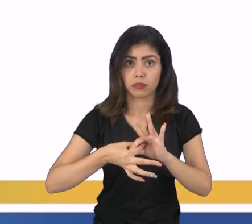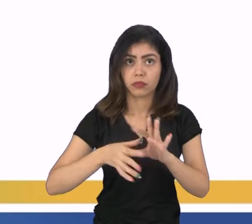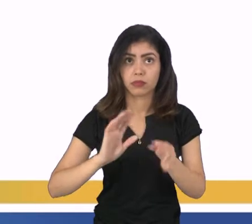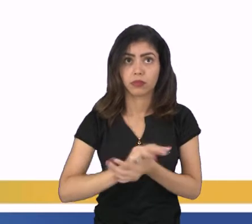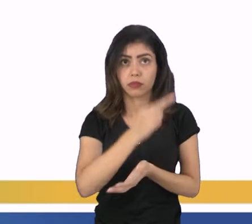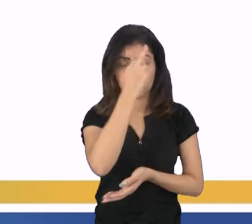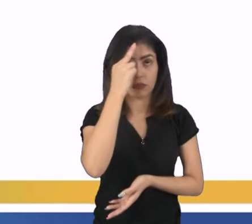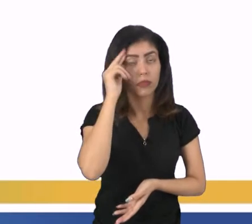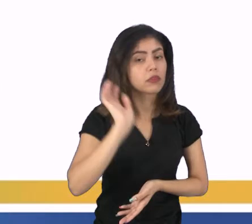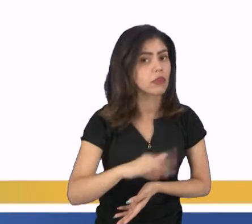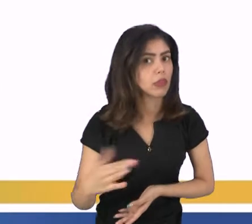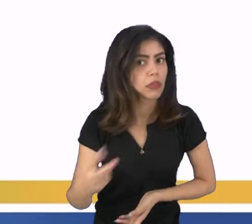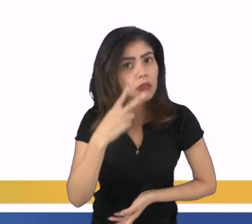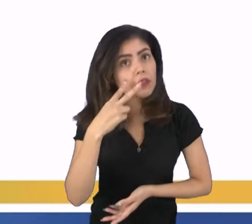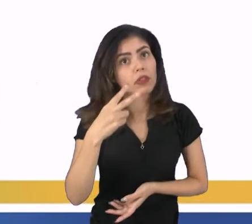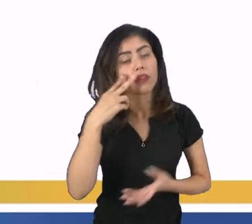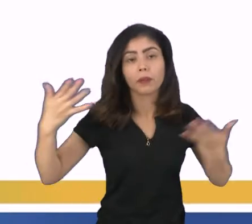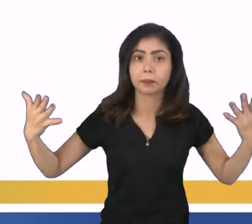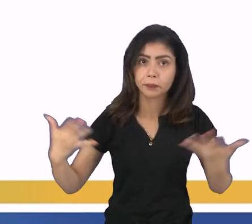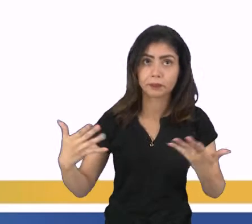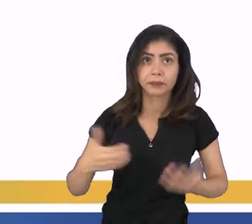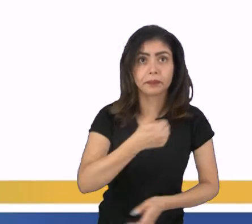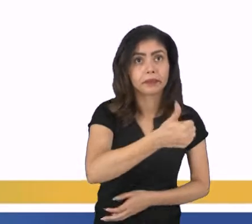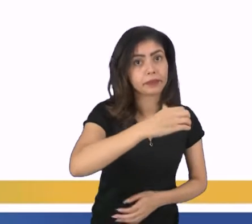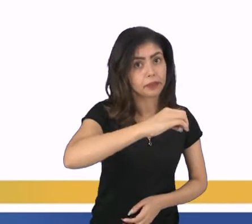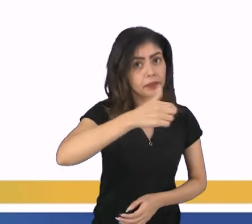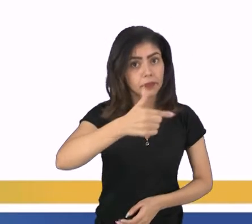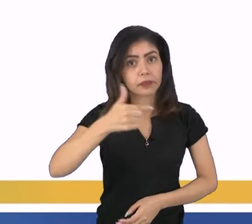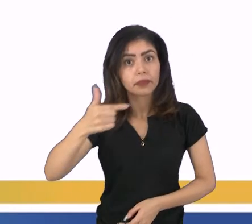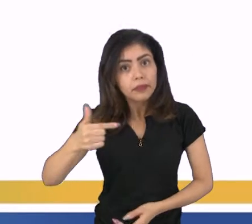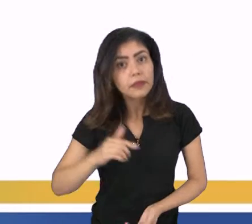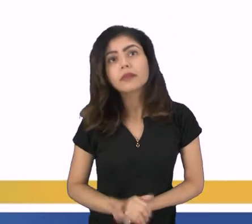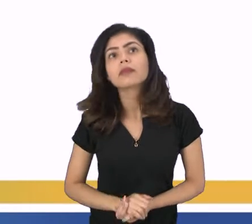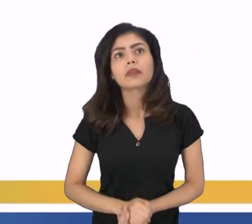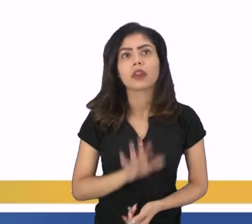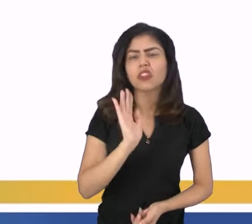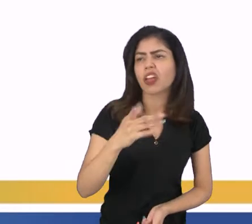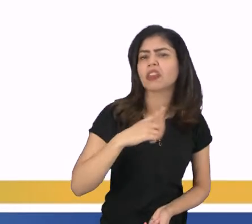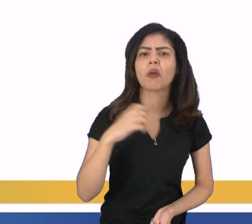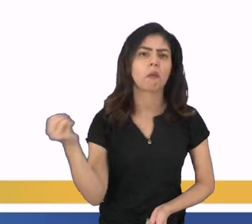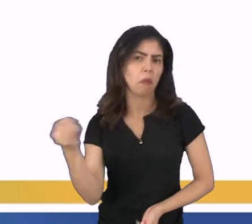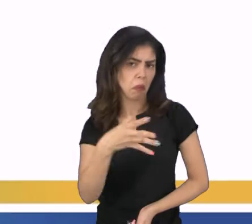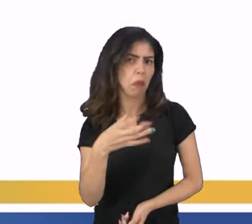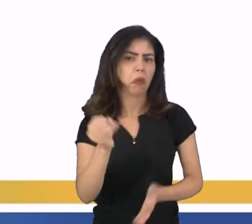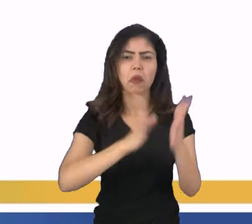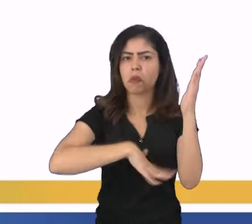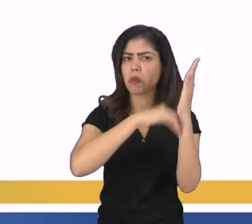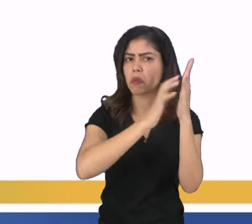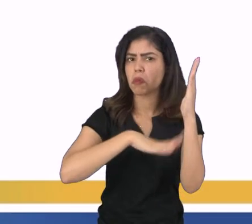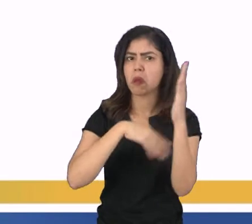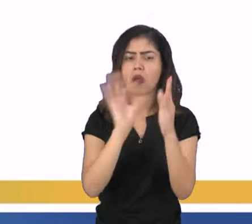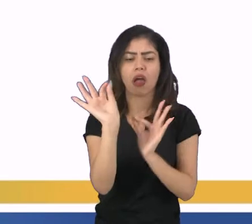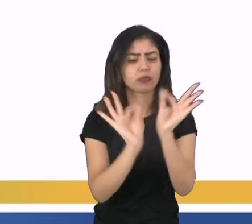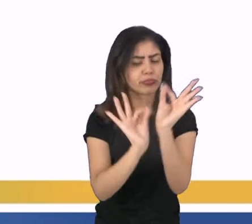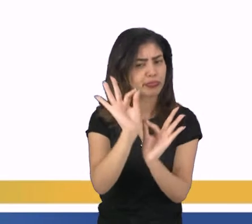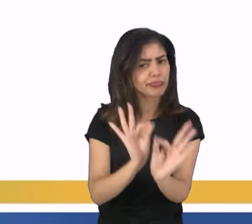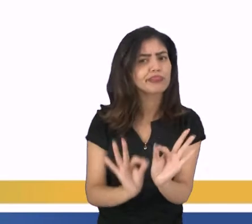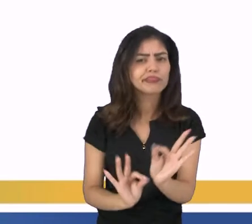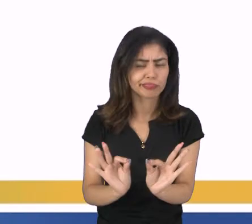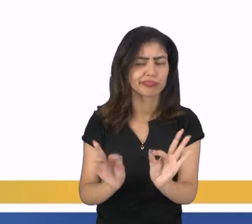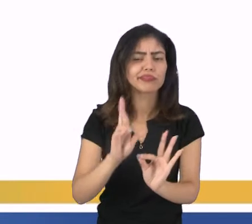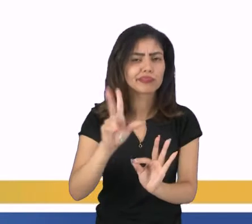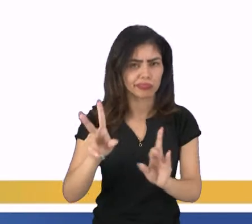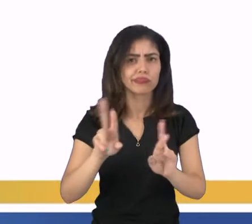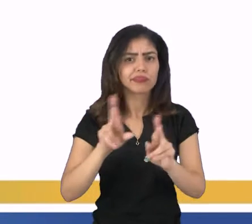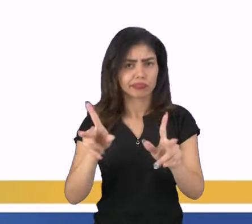histórica. Quando você vê ele agora, embora eles tenham uma pintura nova, ele tenha tido algumas leves